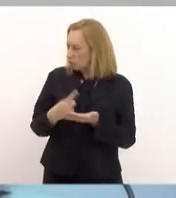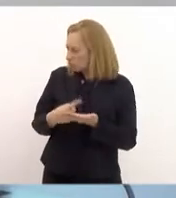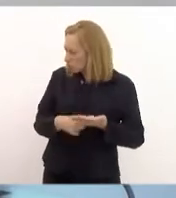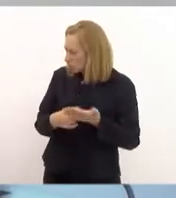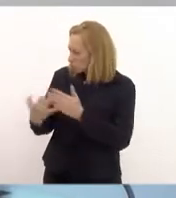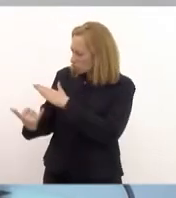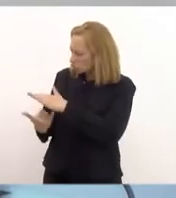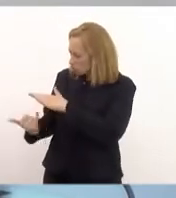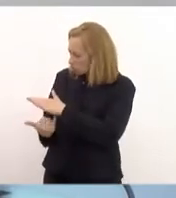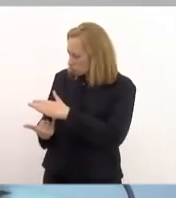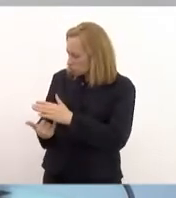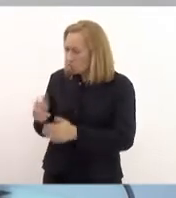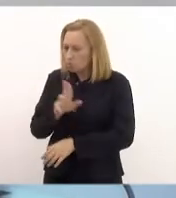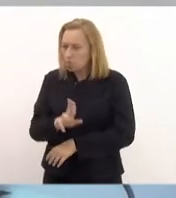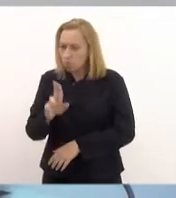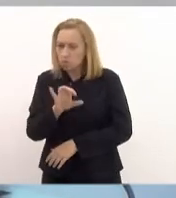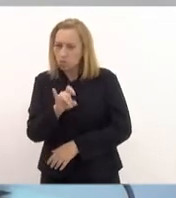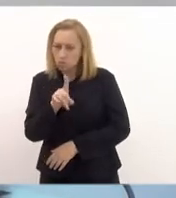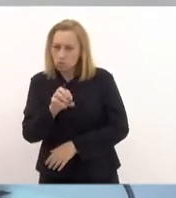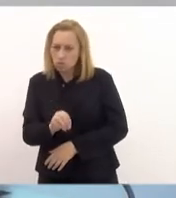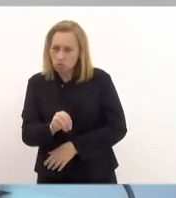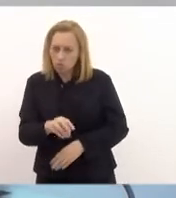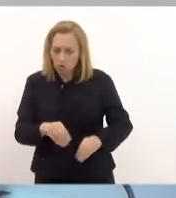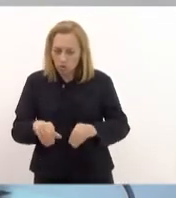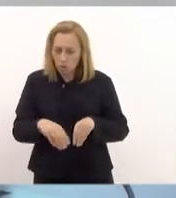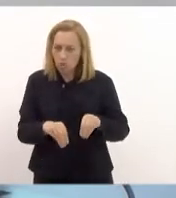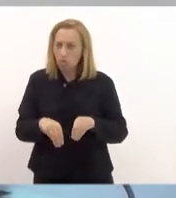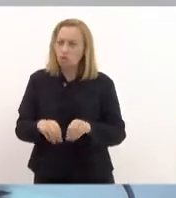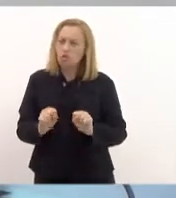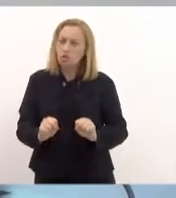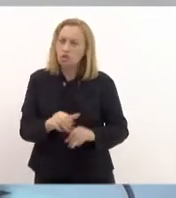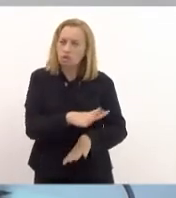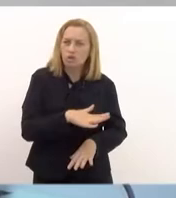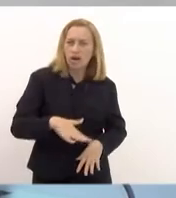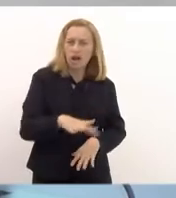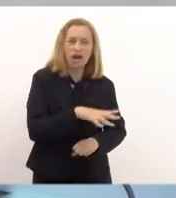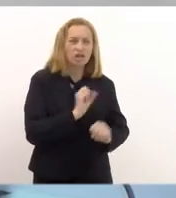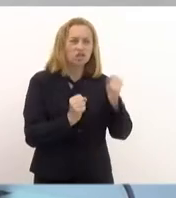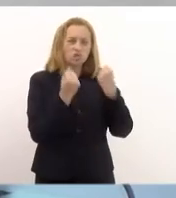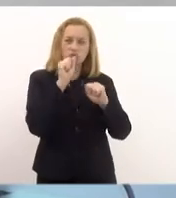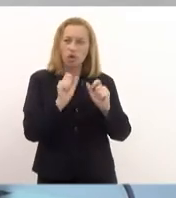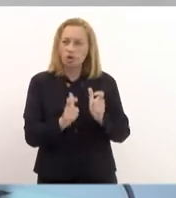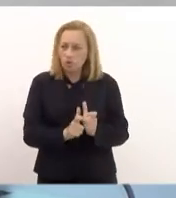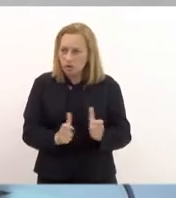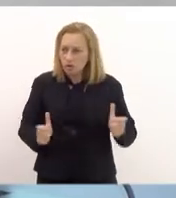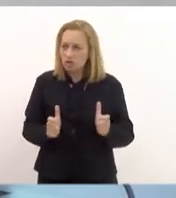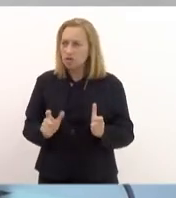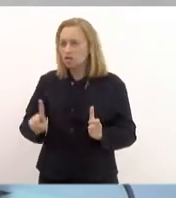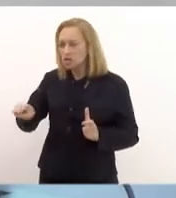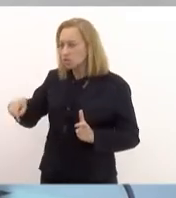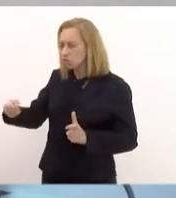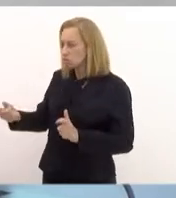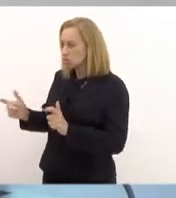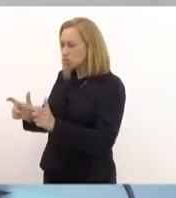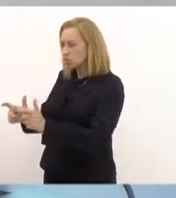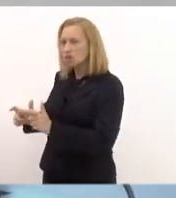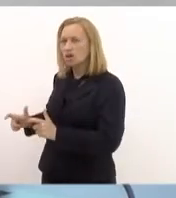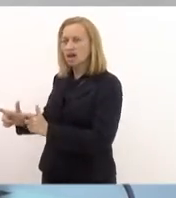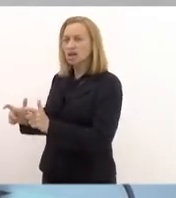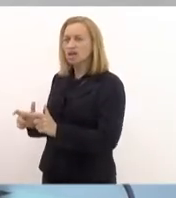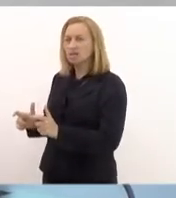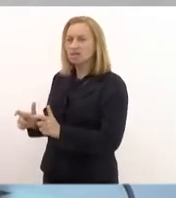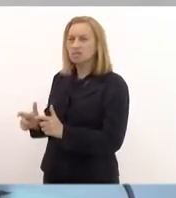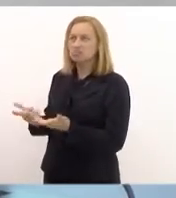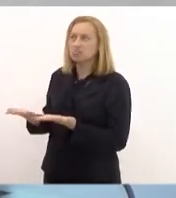O uso do solo tem horas que pode ser uma área industrial muito mais ampla, tem outras horas que não pode nem